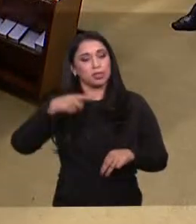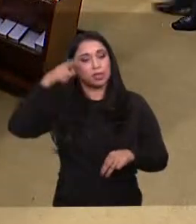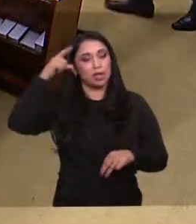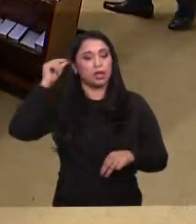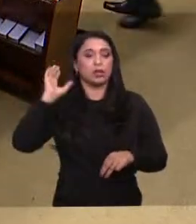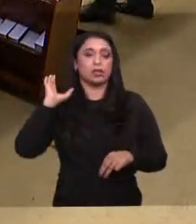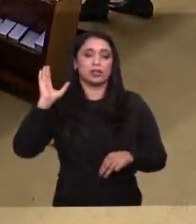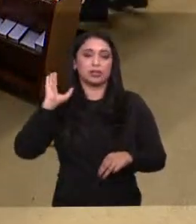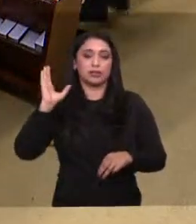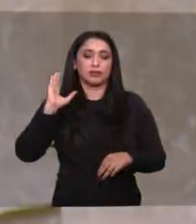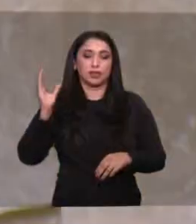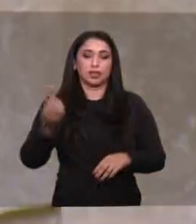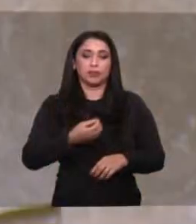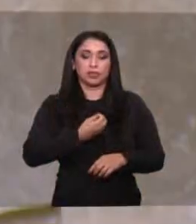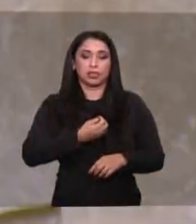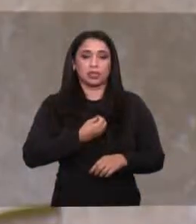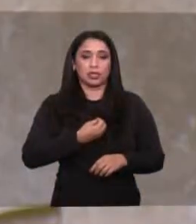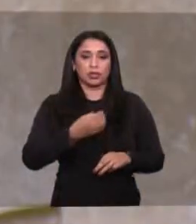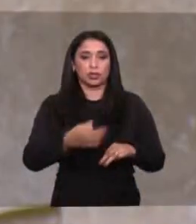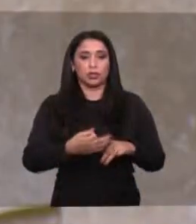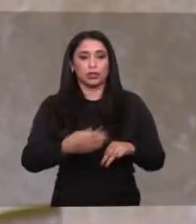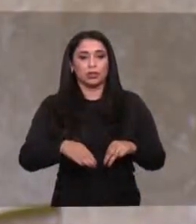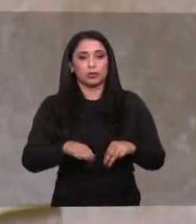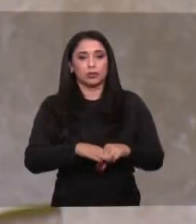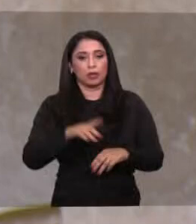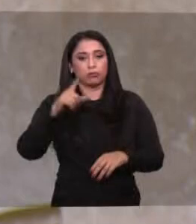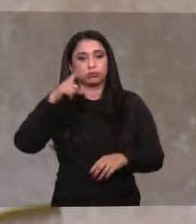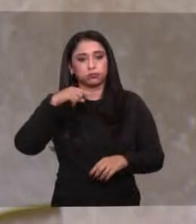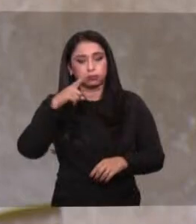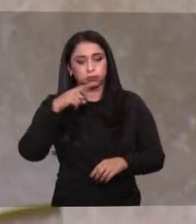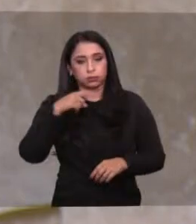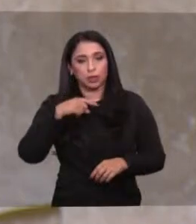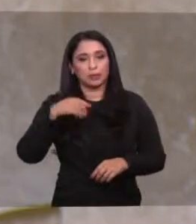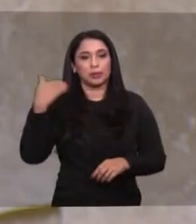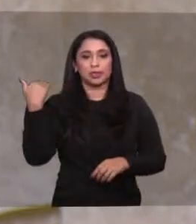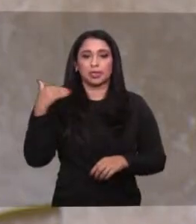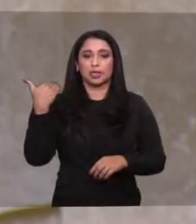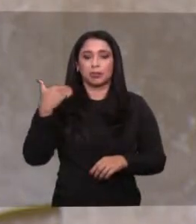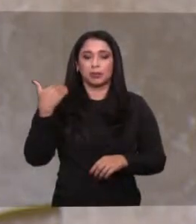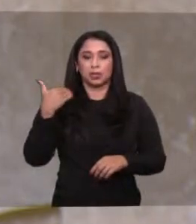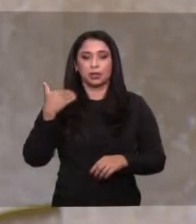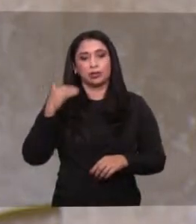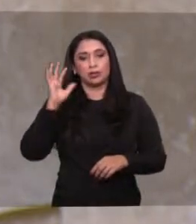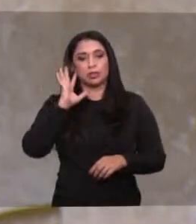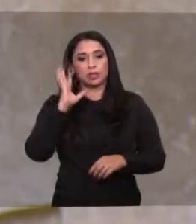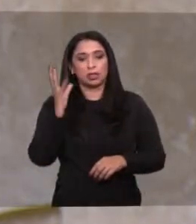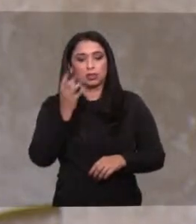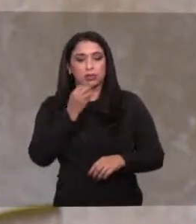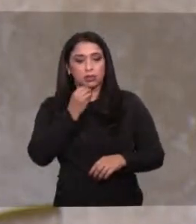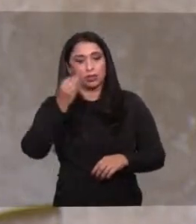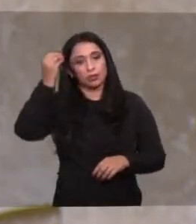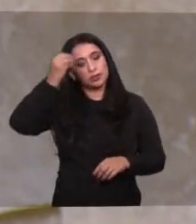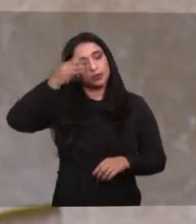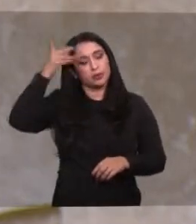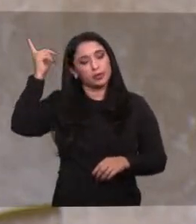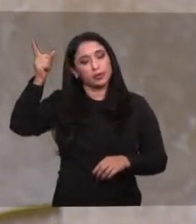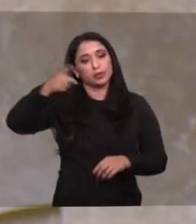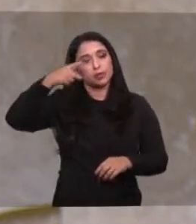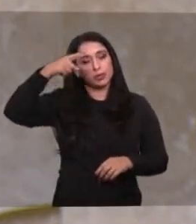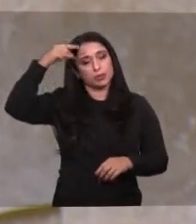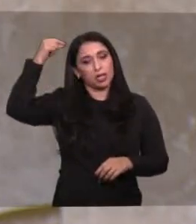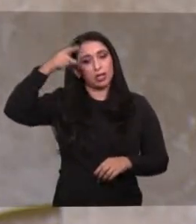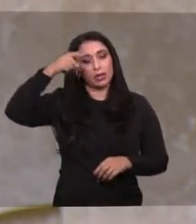Weber, presentes à sessão os senhores ministros Gilmar Mendes, Carmen Lúcia, Dias Toffoli, Luiz Fux, Roberto